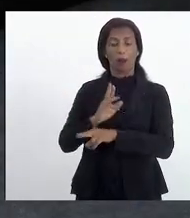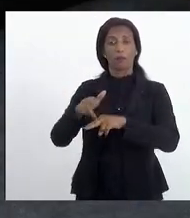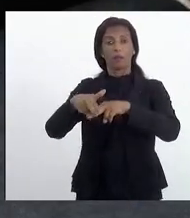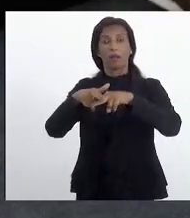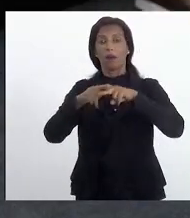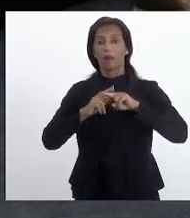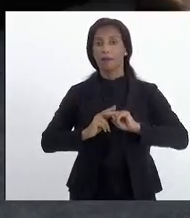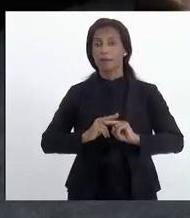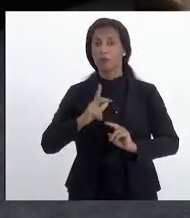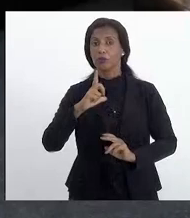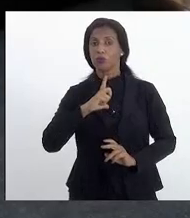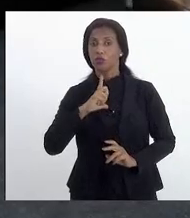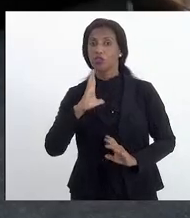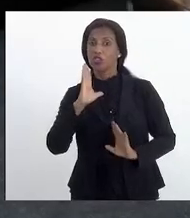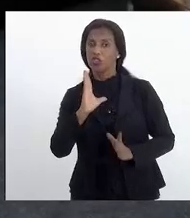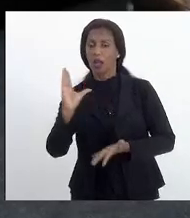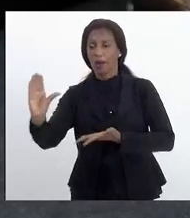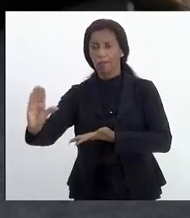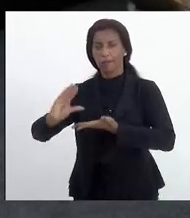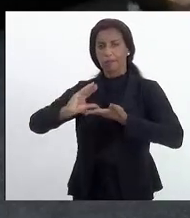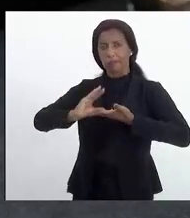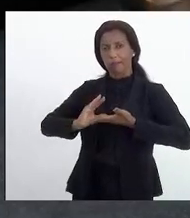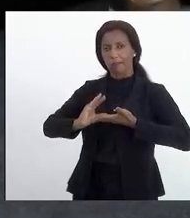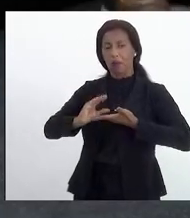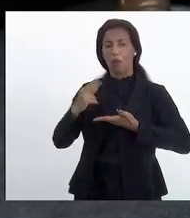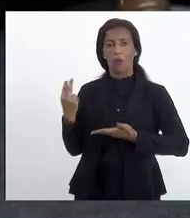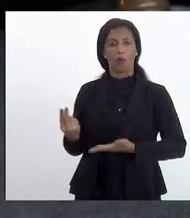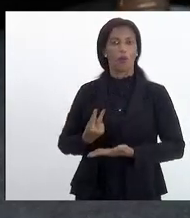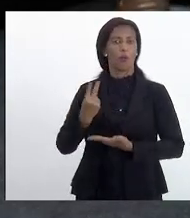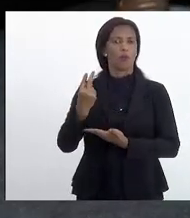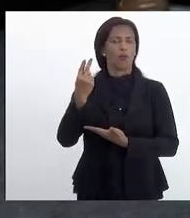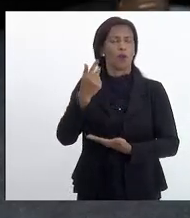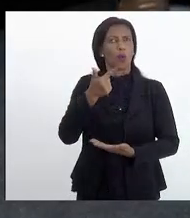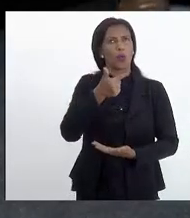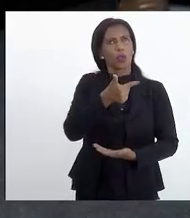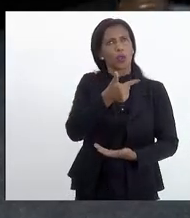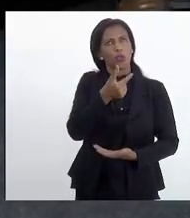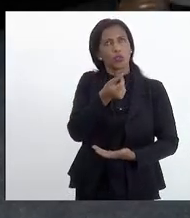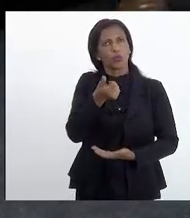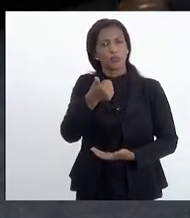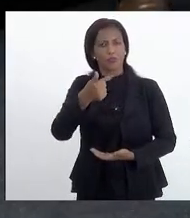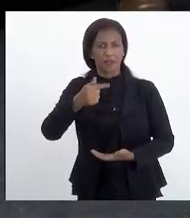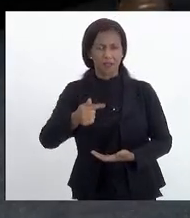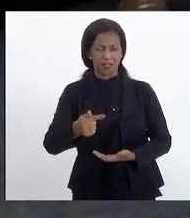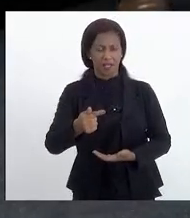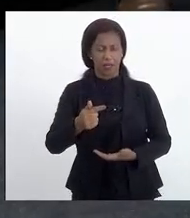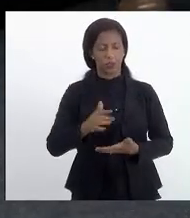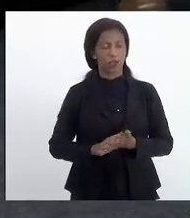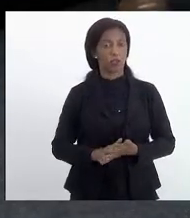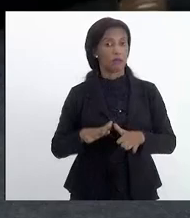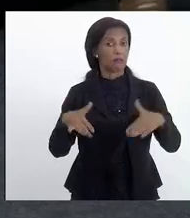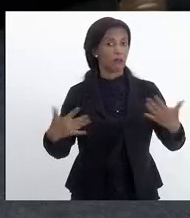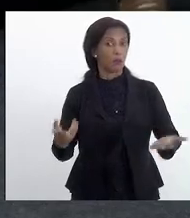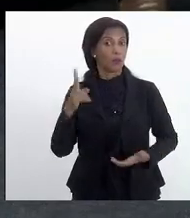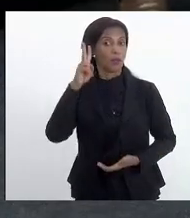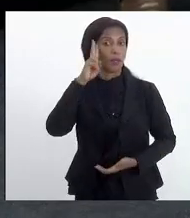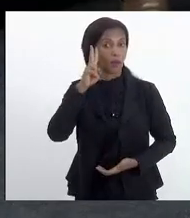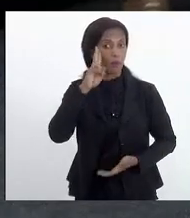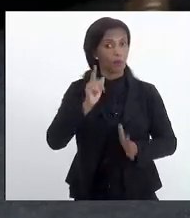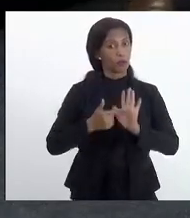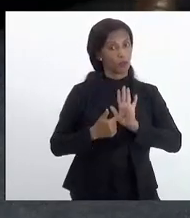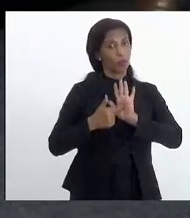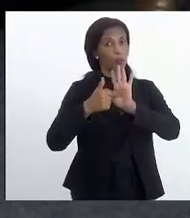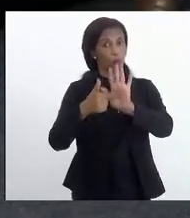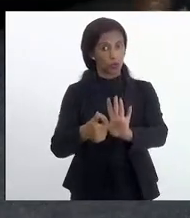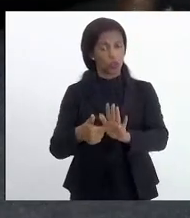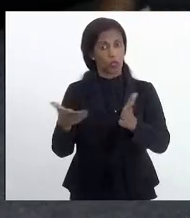razão de ter recebido um valor em 2017. Então, eu quero lembrar, isso já foi apresentado por